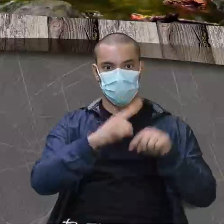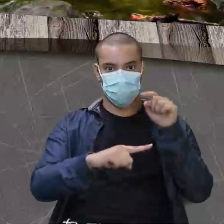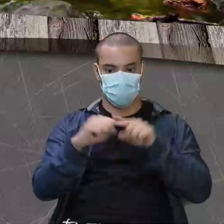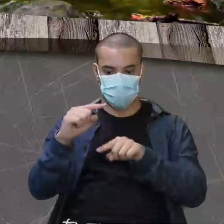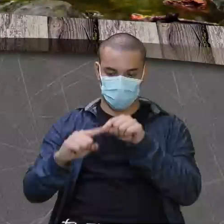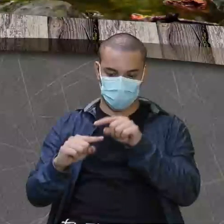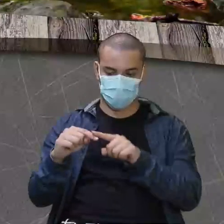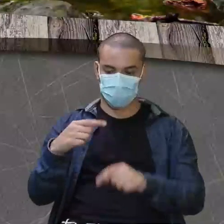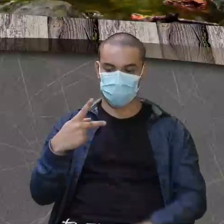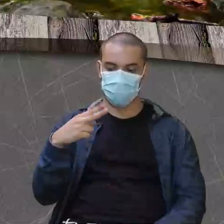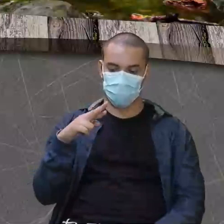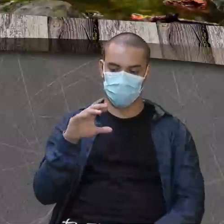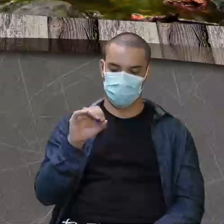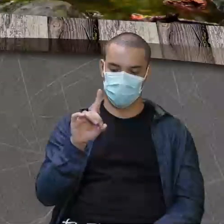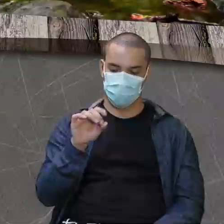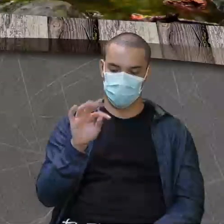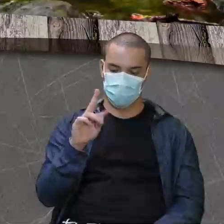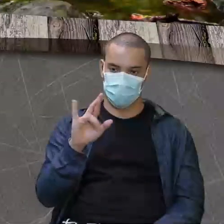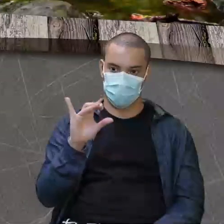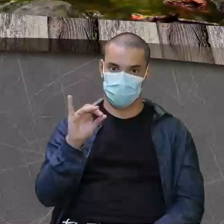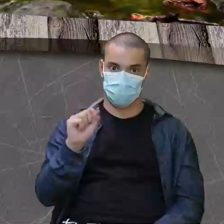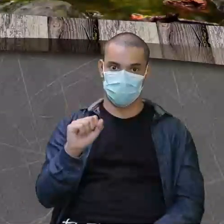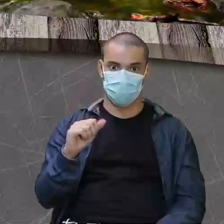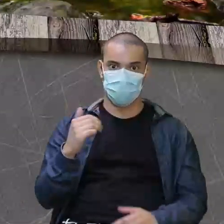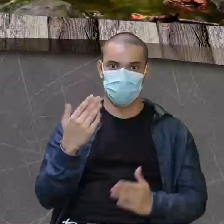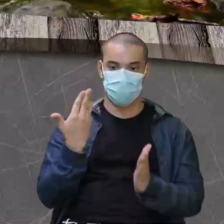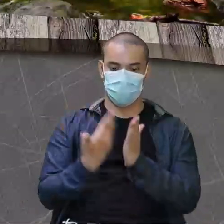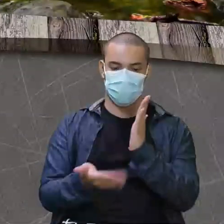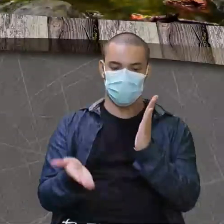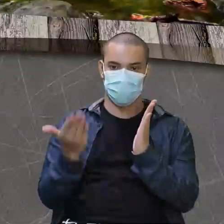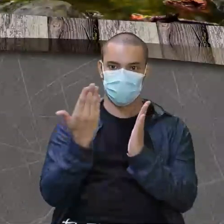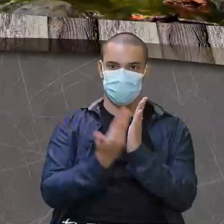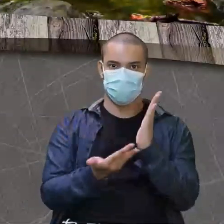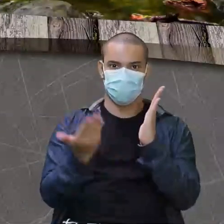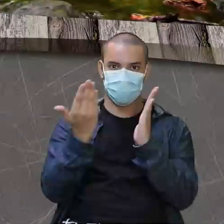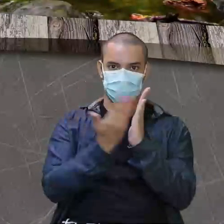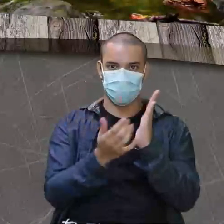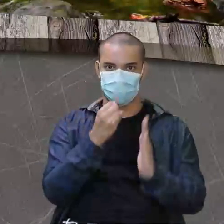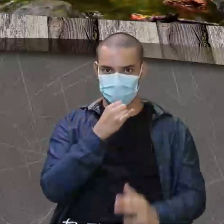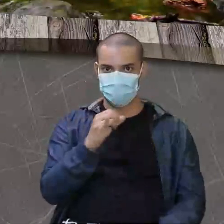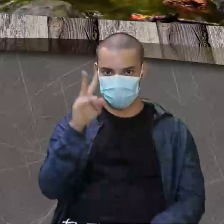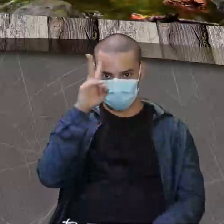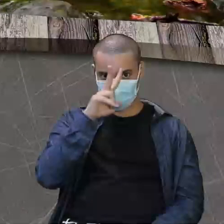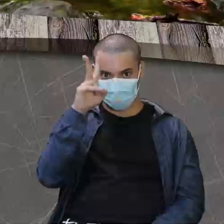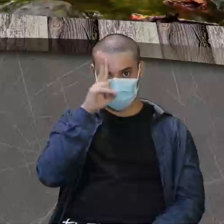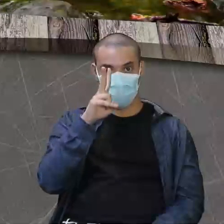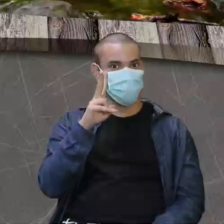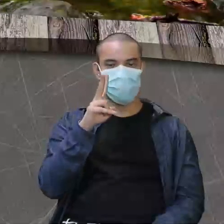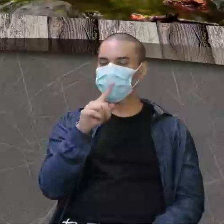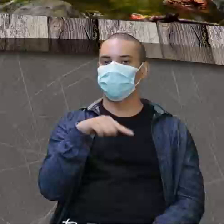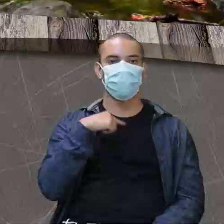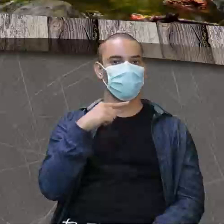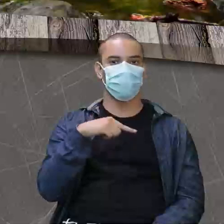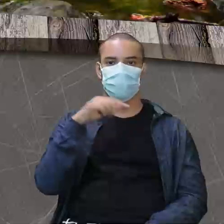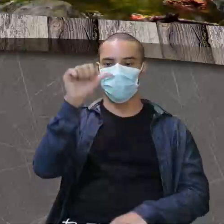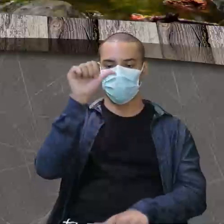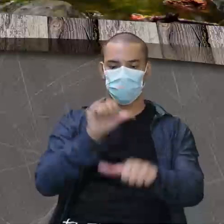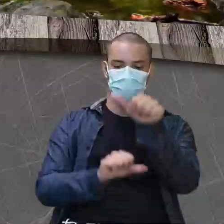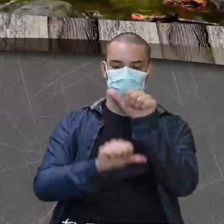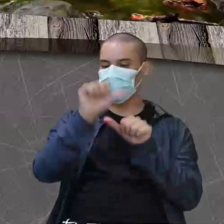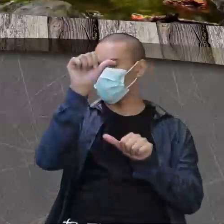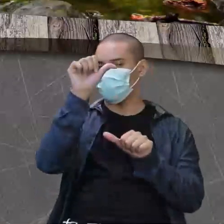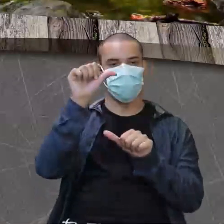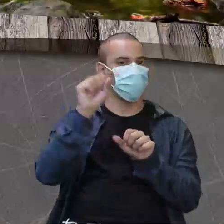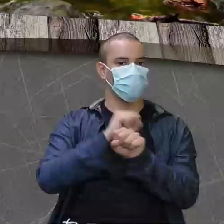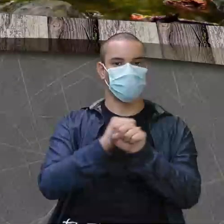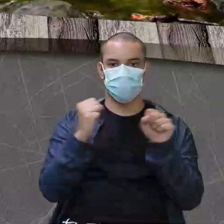cadeia, ela vai se perdendo. Como ela vai se perdendo, ela não tem como ser invertida, porque sempre vai ter uma